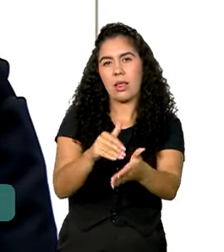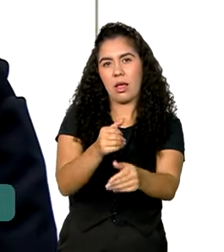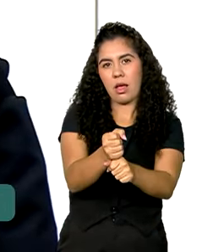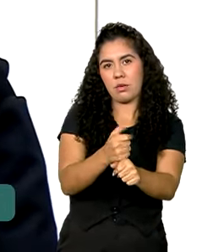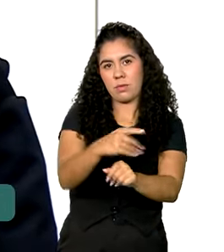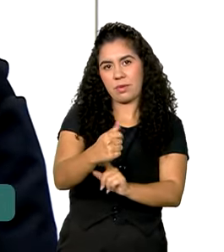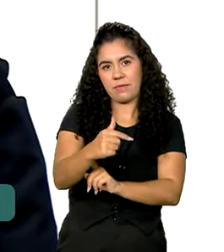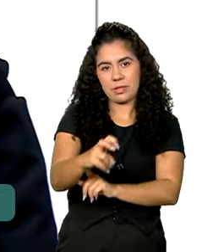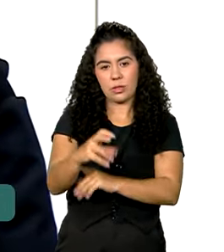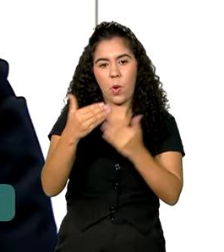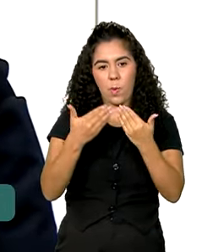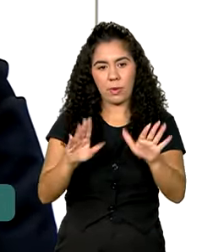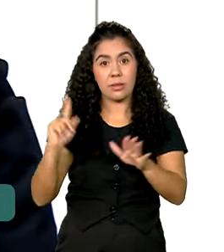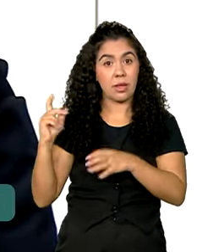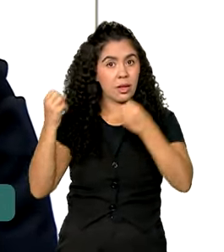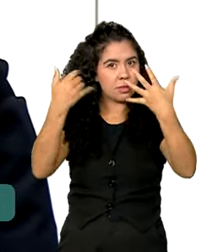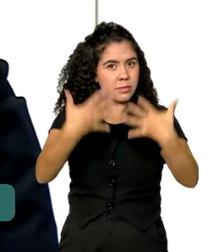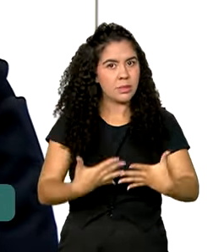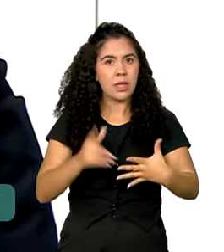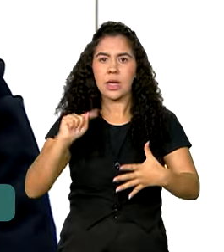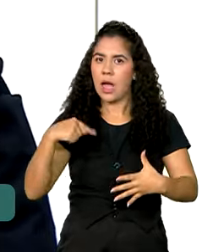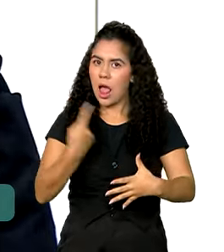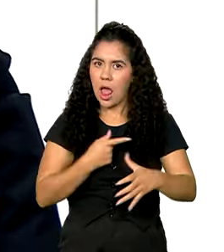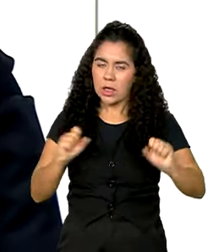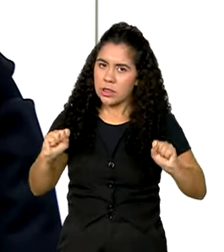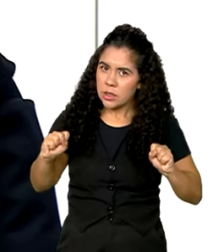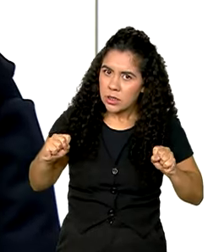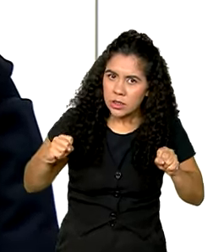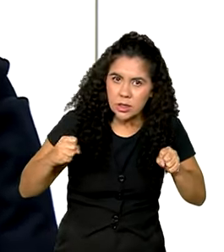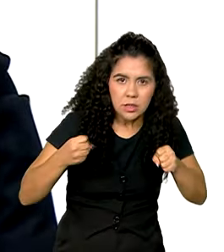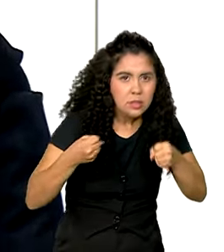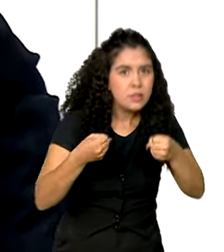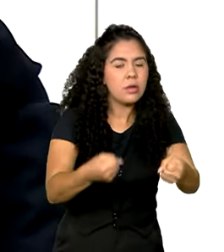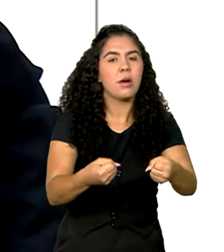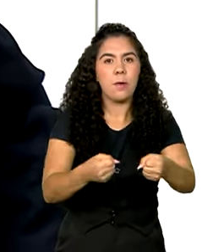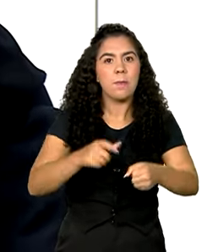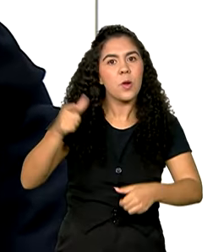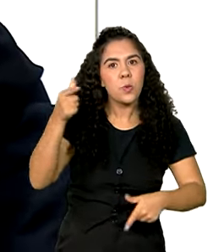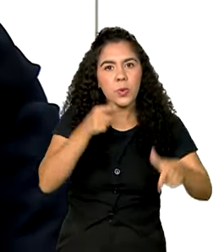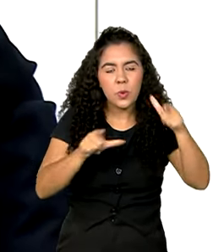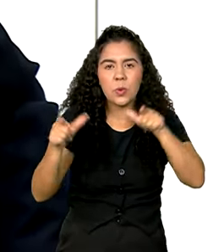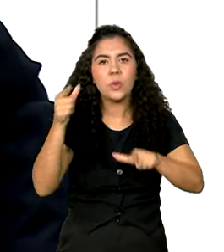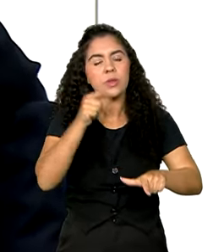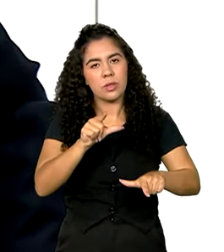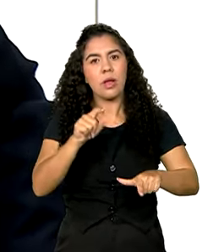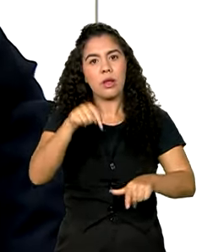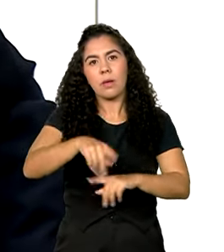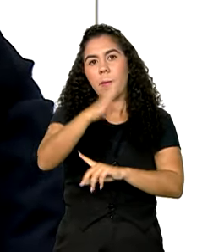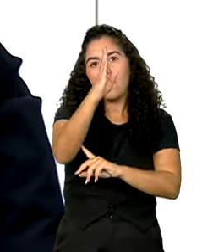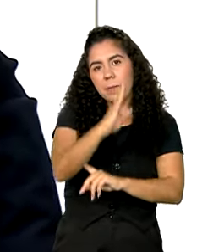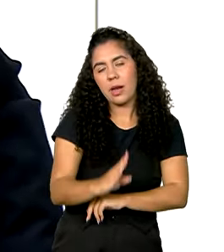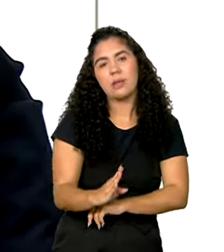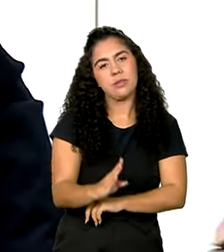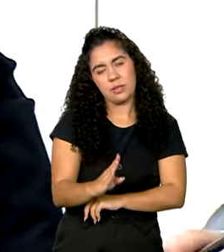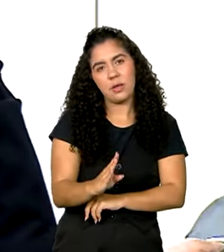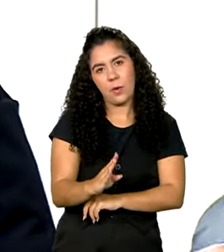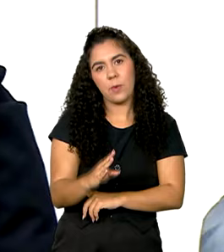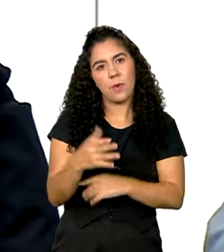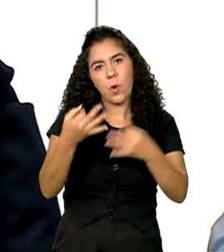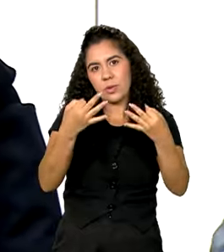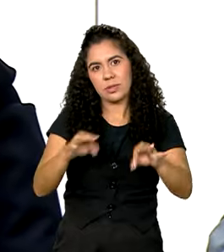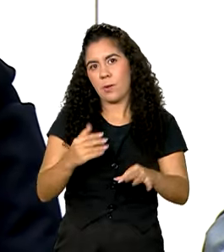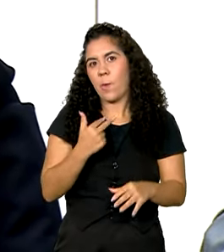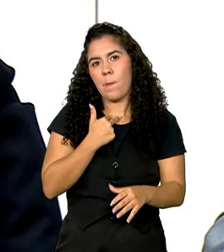2025. É uma corrida global por essa janela de oportunidade. E o Brasil, pelas potencialidades já destacadas, sem dúvida nenhuma, não